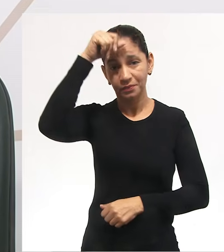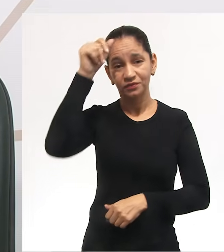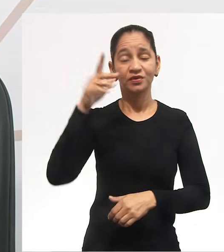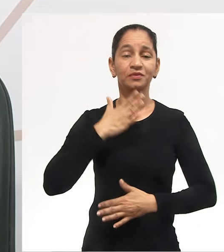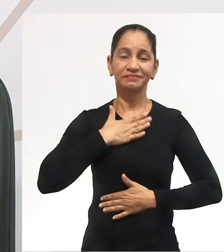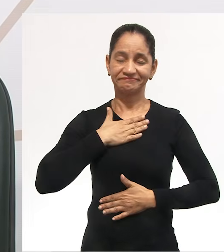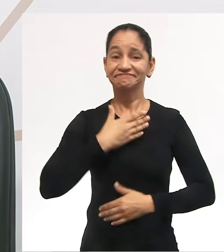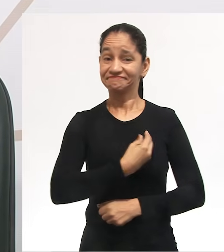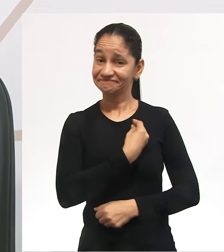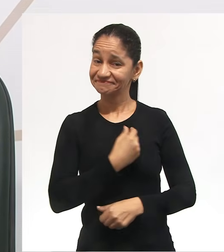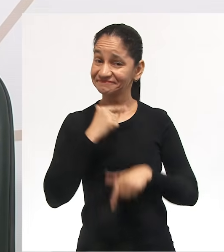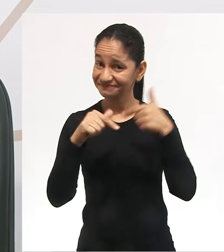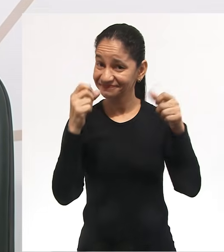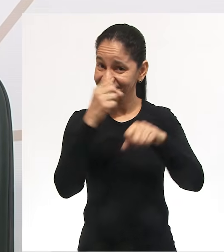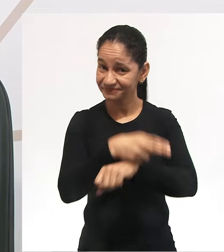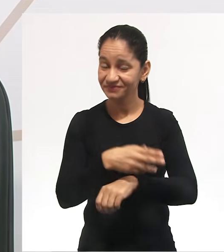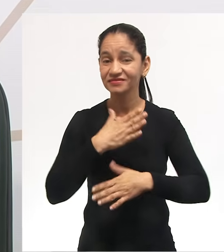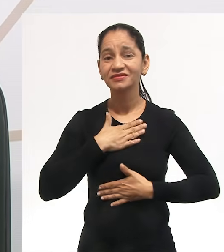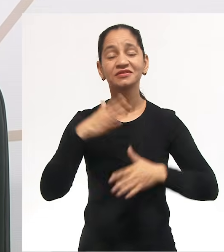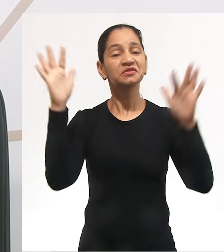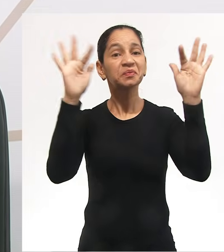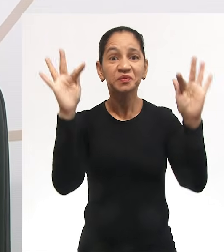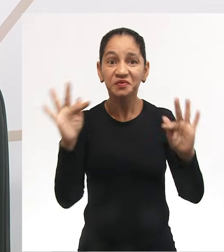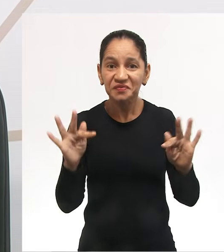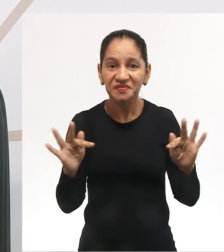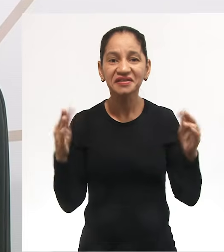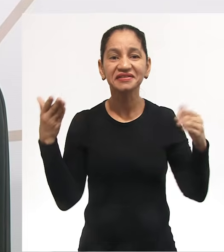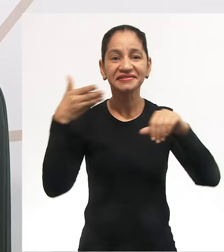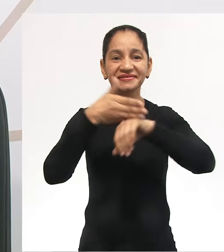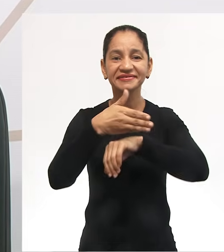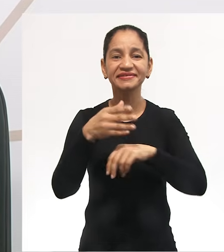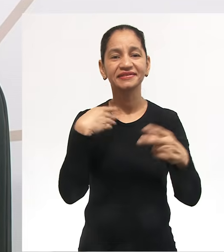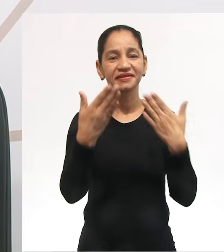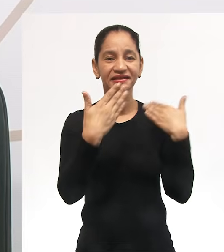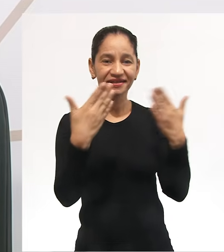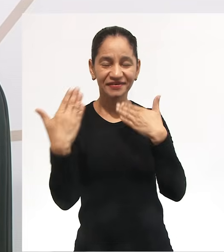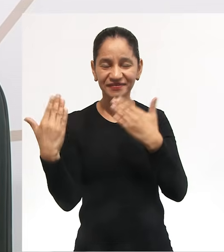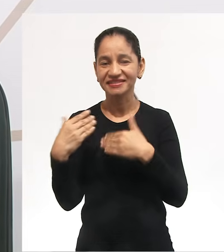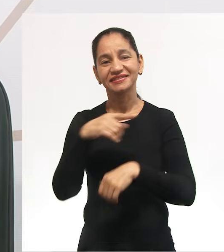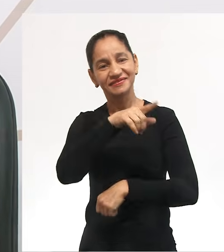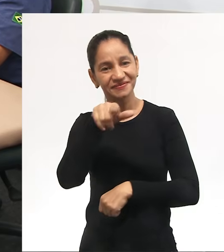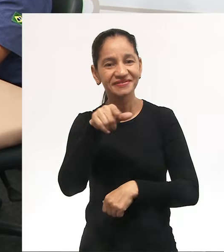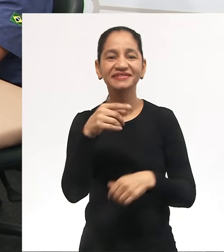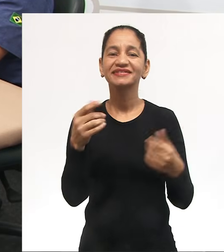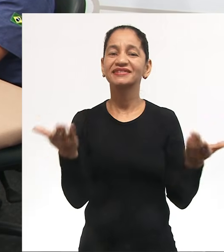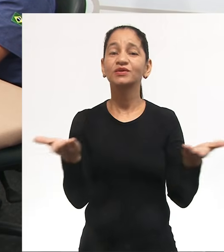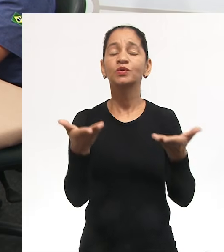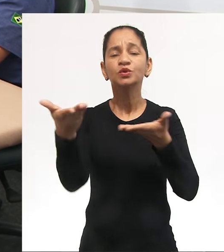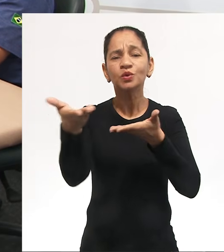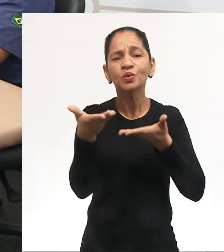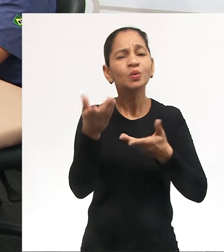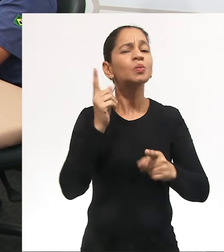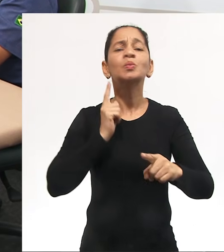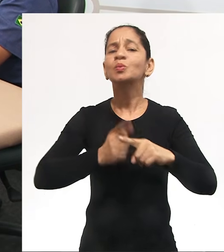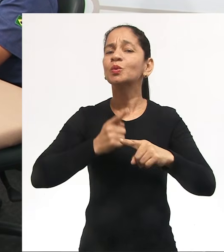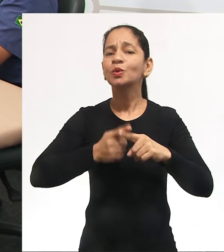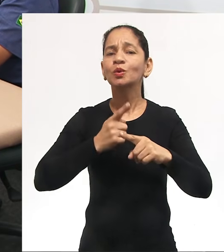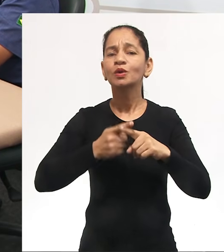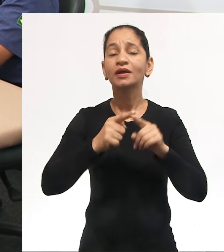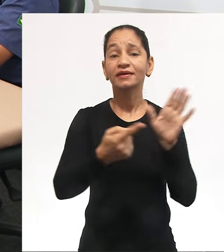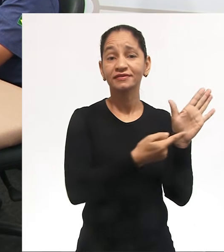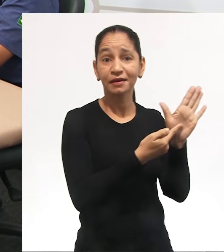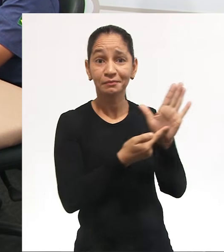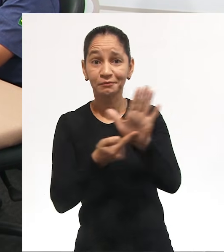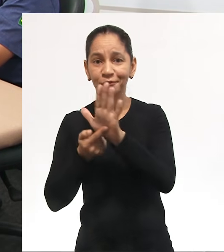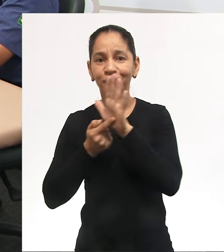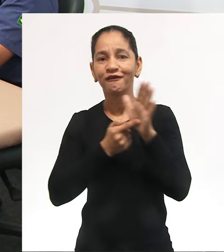da Prefeitura de Itapuã do Oeste e estou bem feliz de estar aqui hoje com vocês. Professora, a gente convidou você